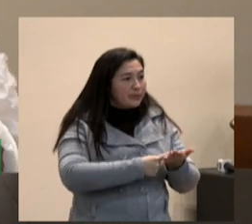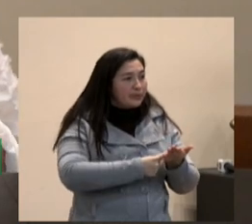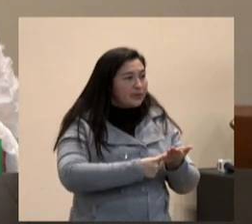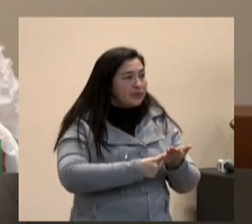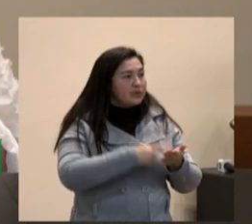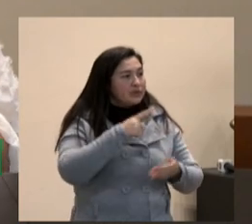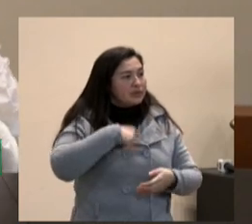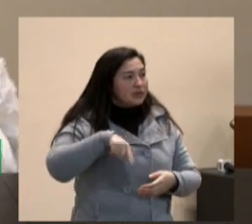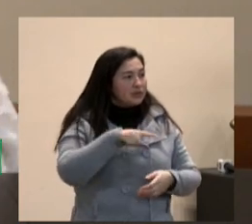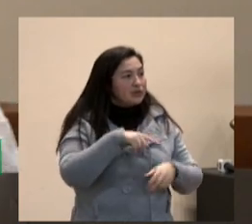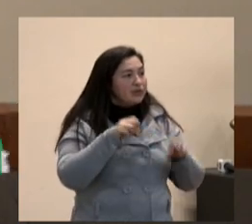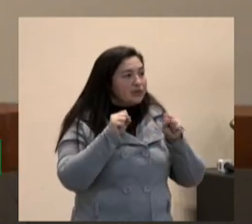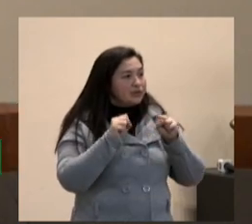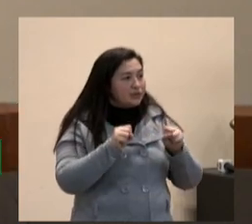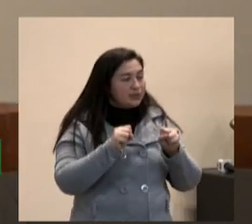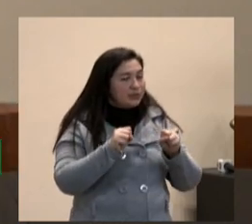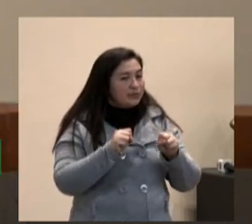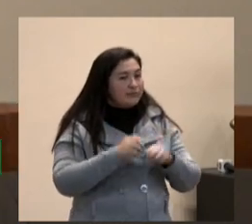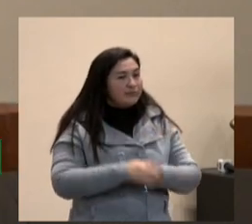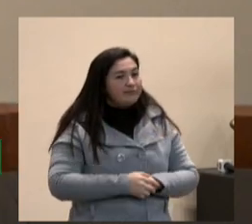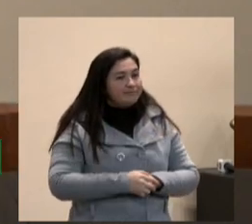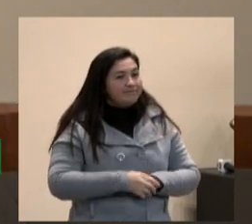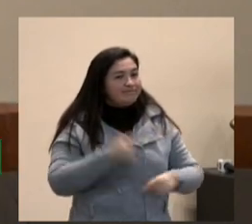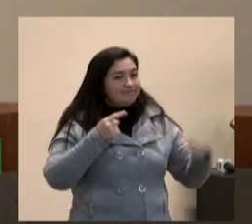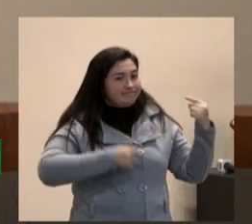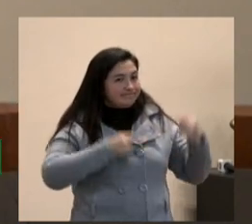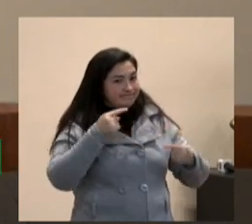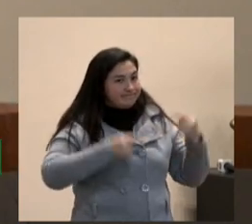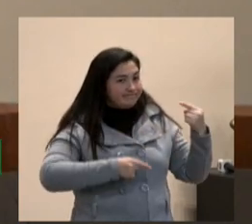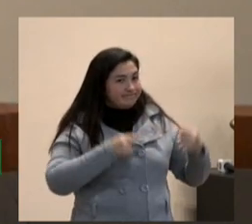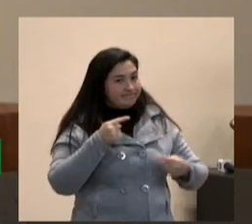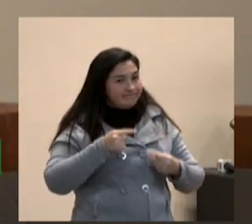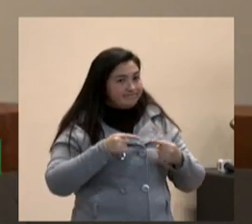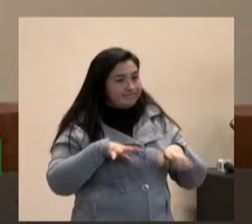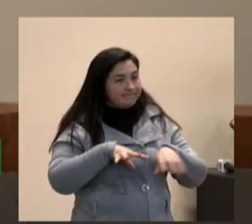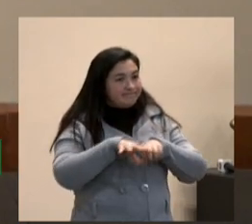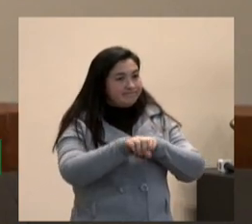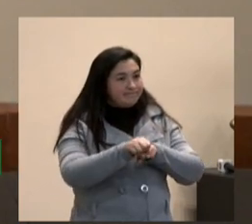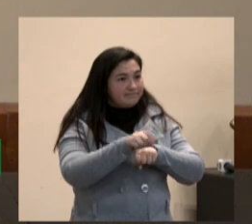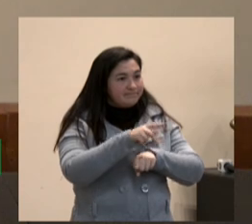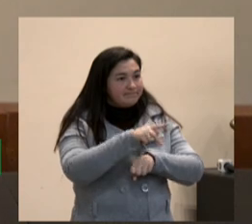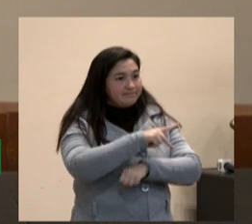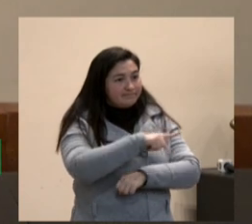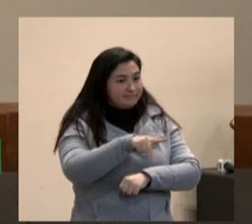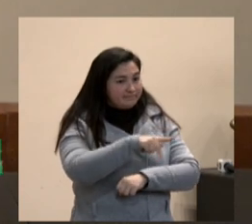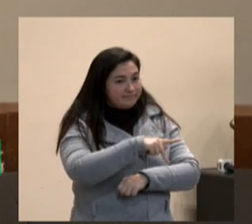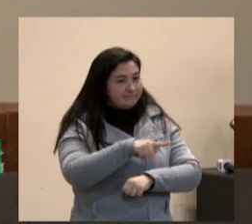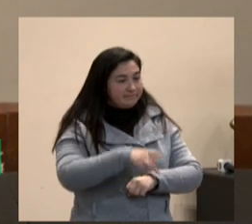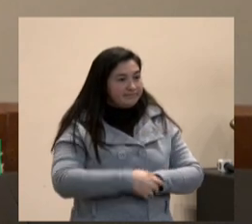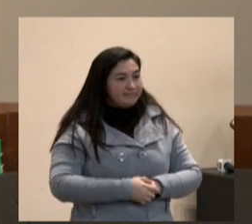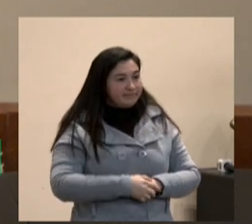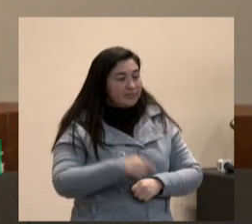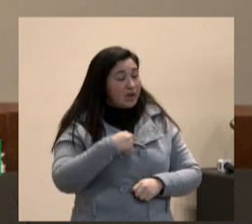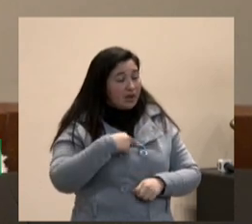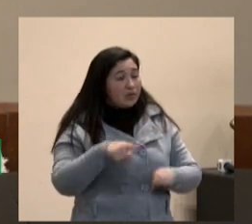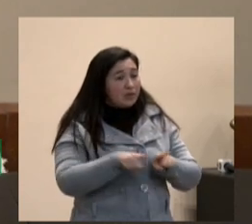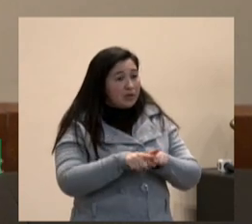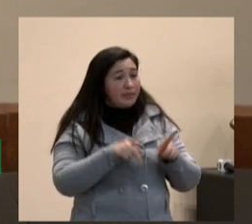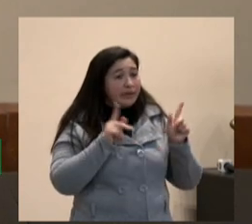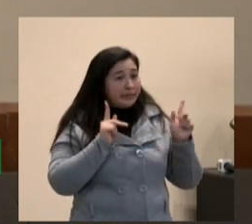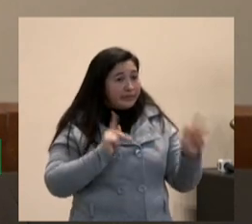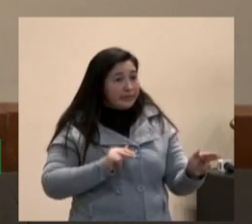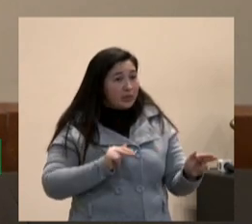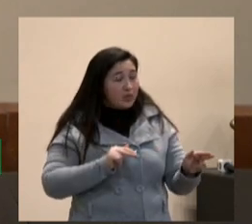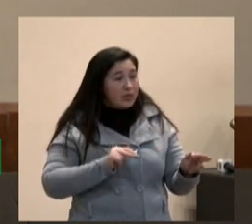possa fazer lá no PPG e na UDESC uma discussão a respeito da formação de professores. Eu me coloco nesse papel como